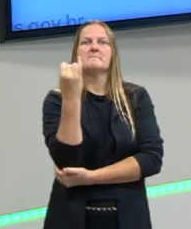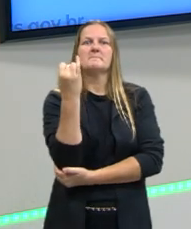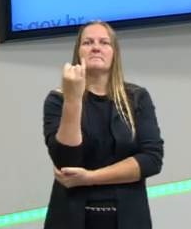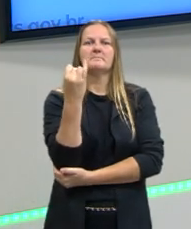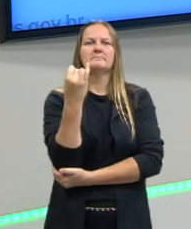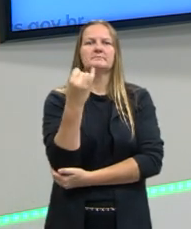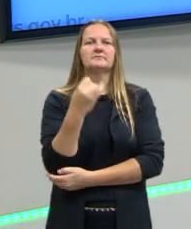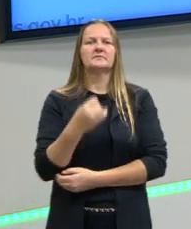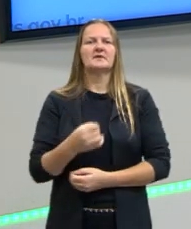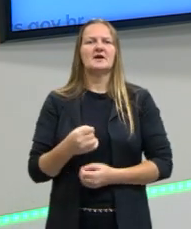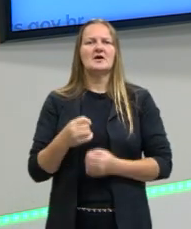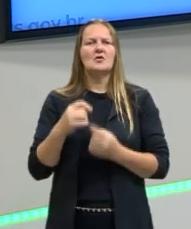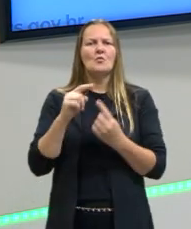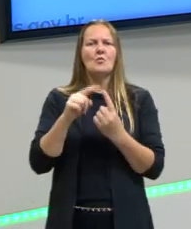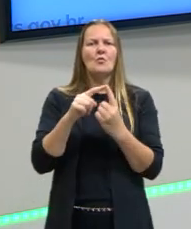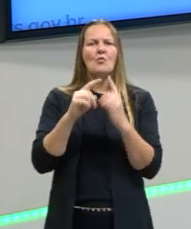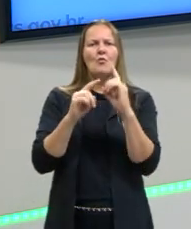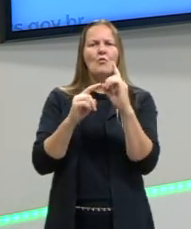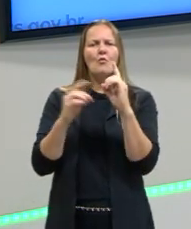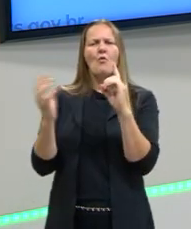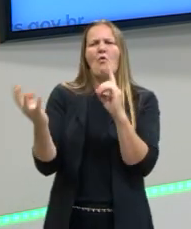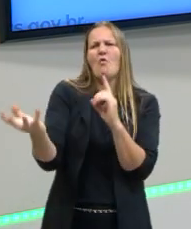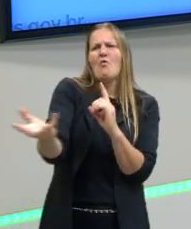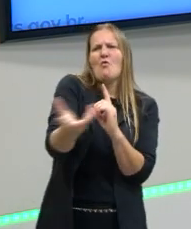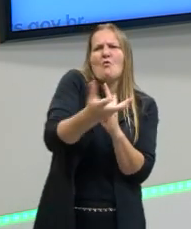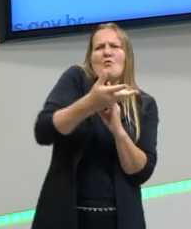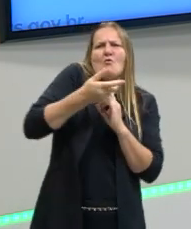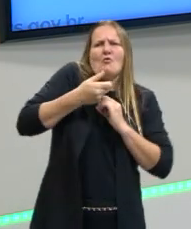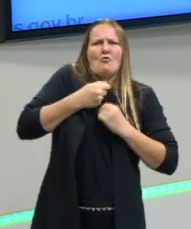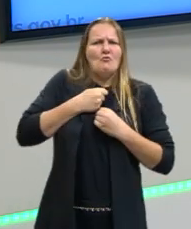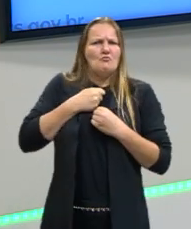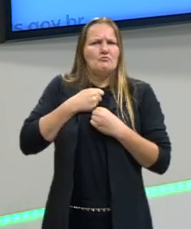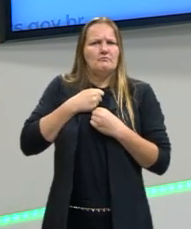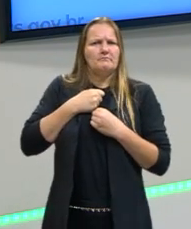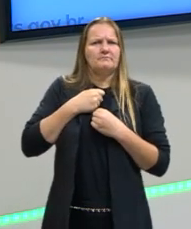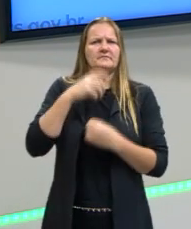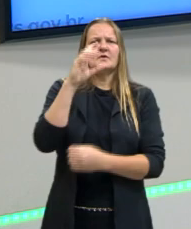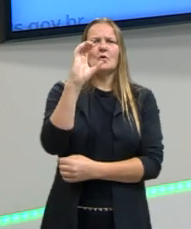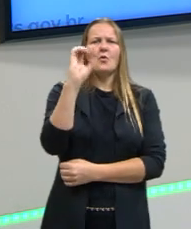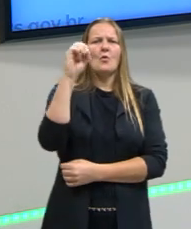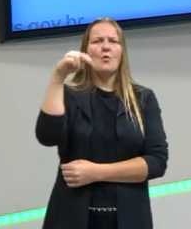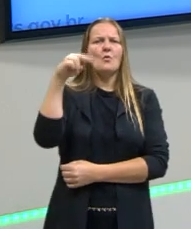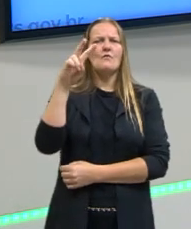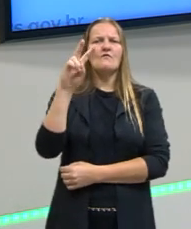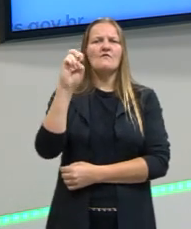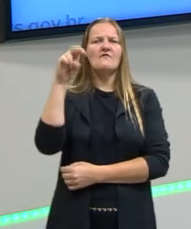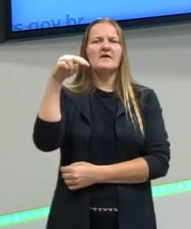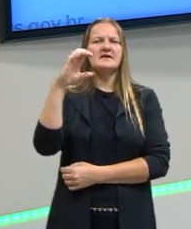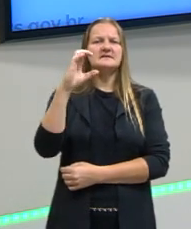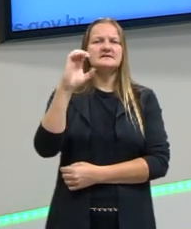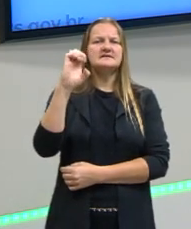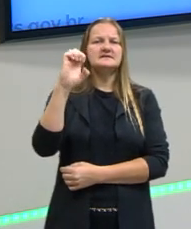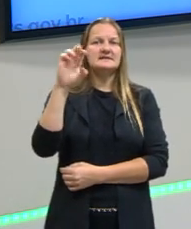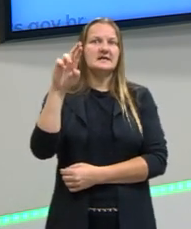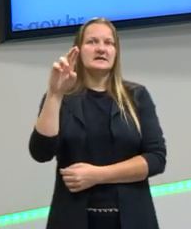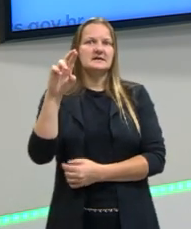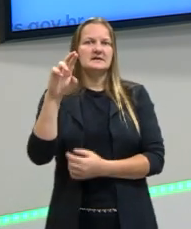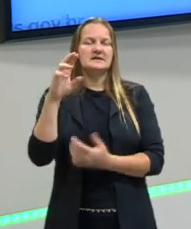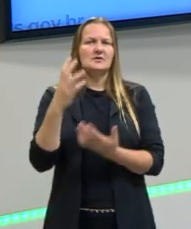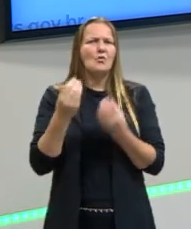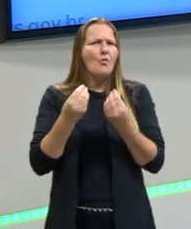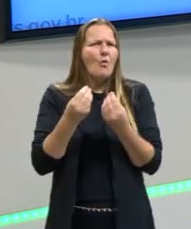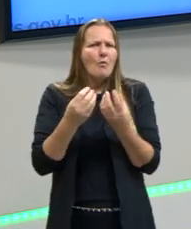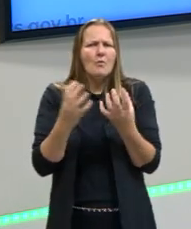é o convencimento então é a a verdade não ela fica um pouco escondida o que